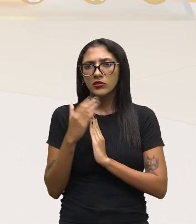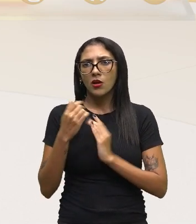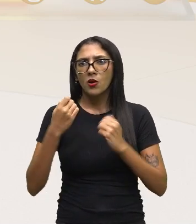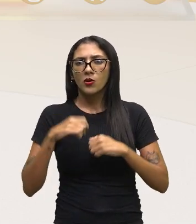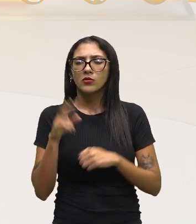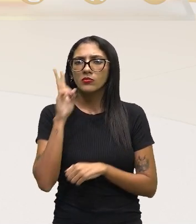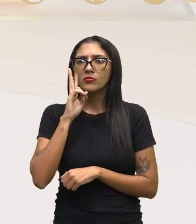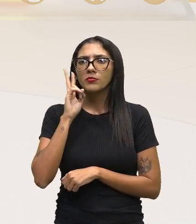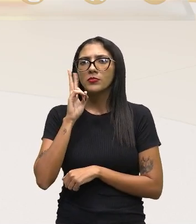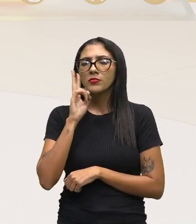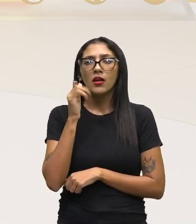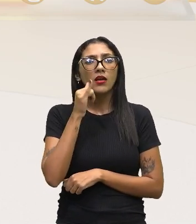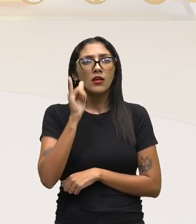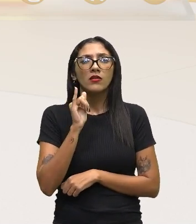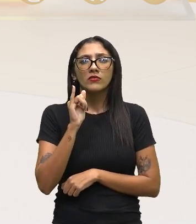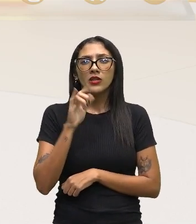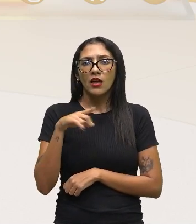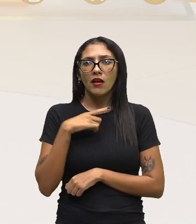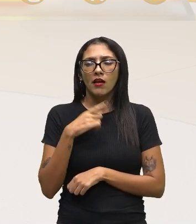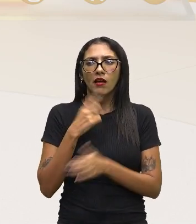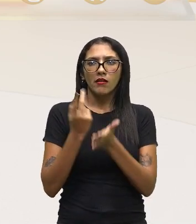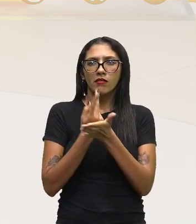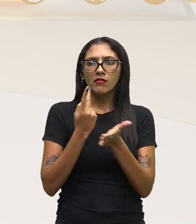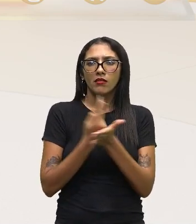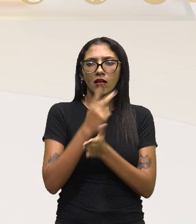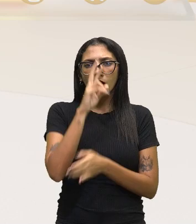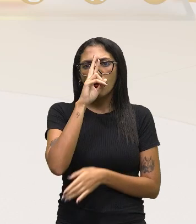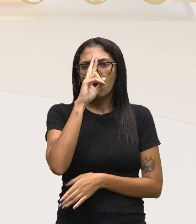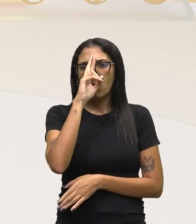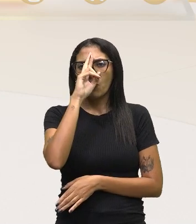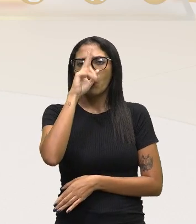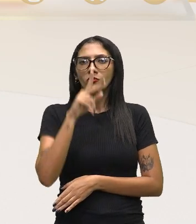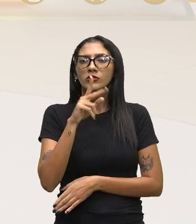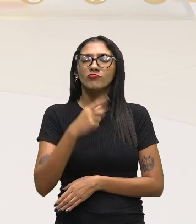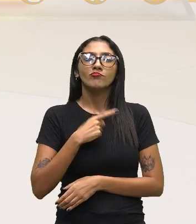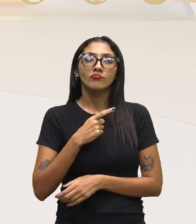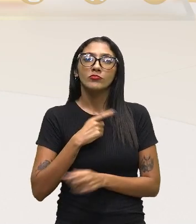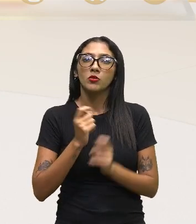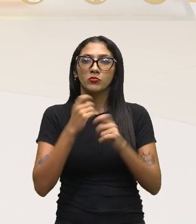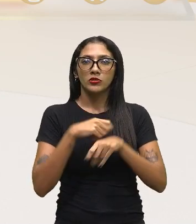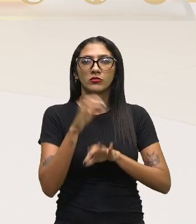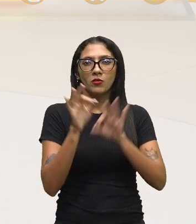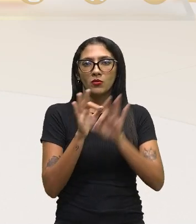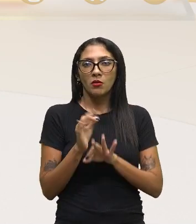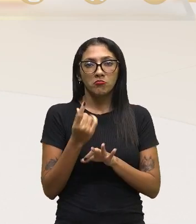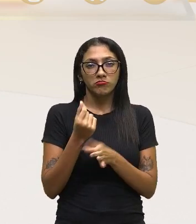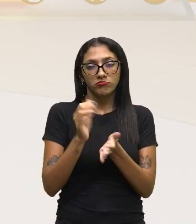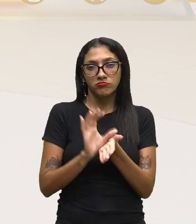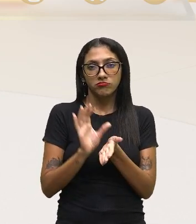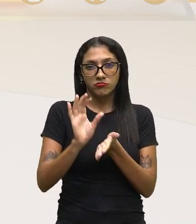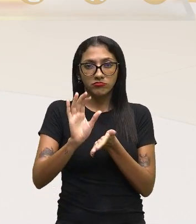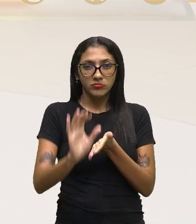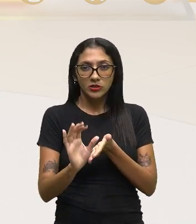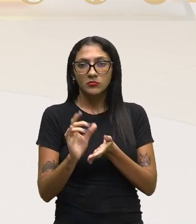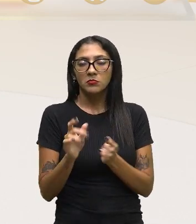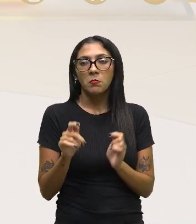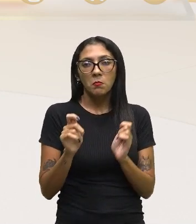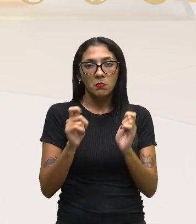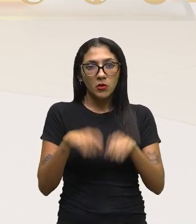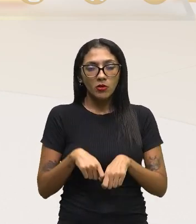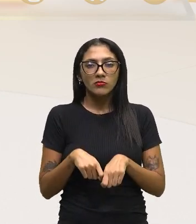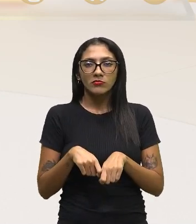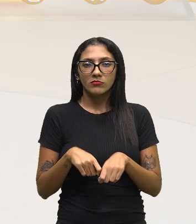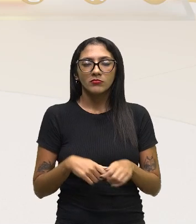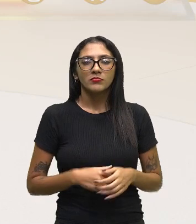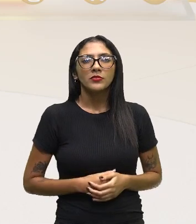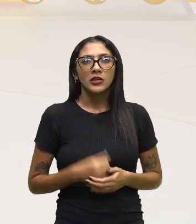de não cometer esses equívocos, a gente consegue montar aí uma carteira de investimentos que seja